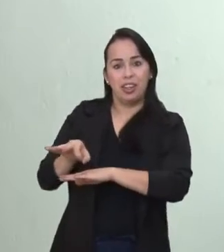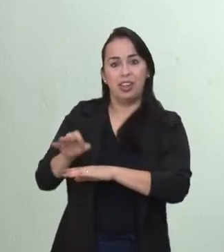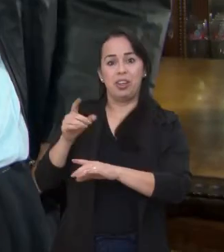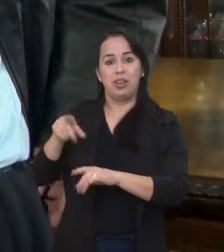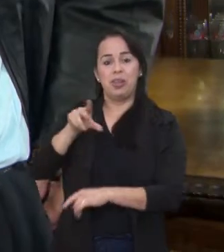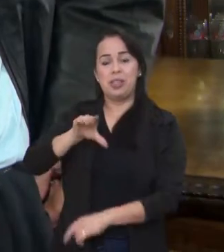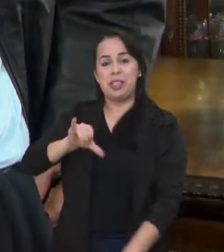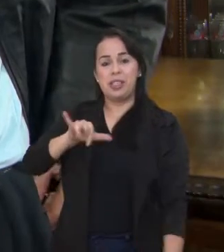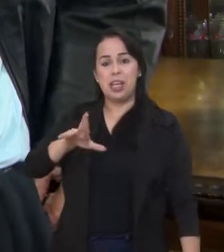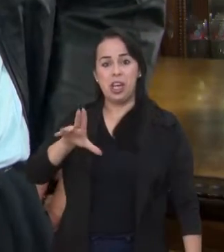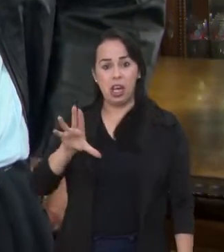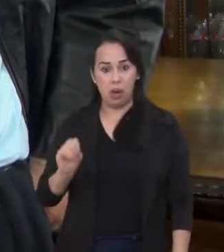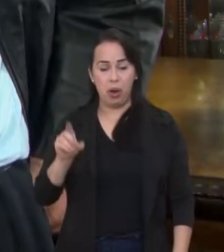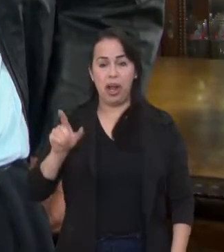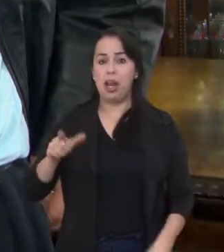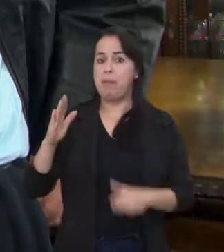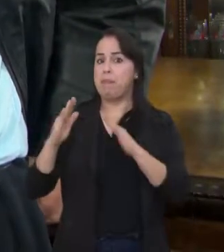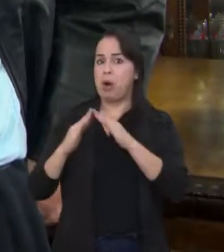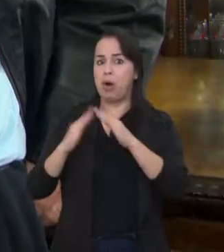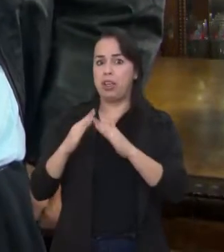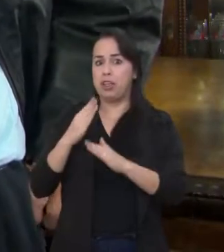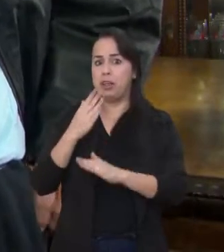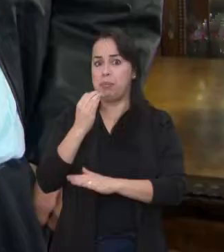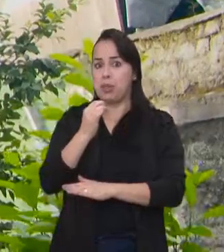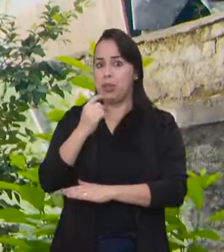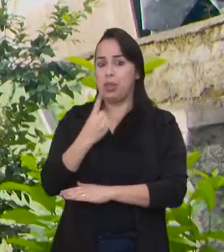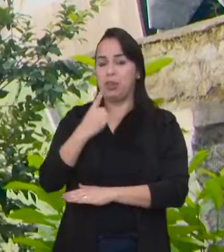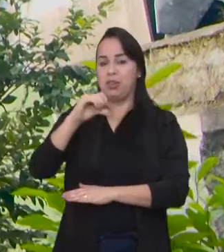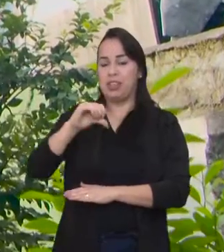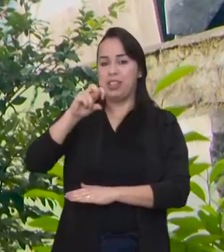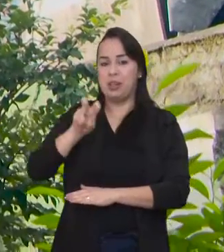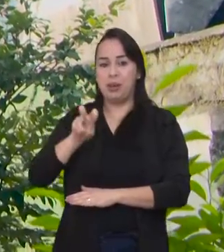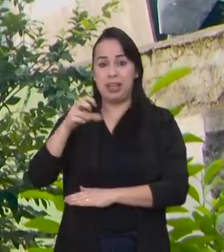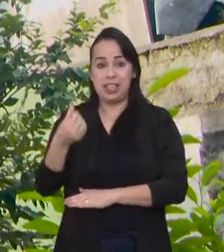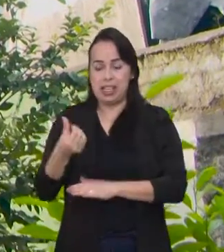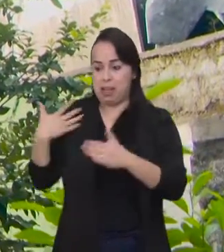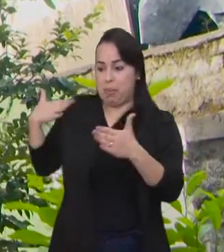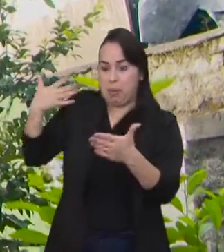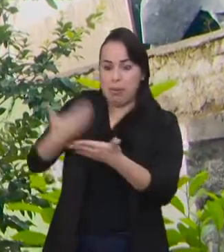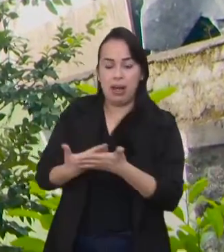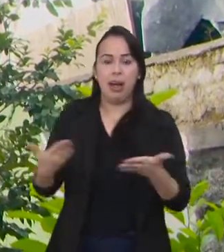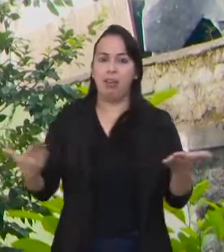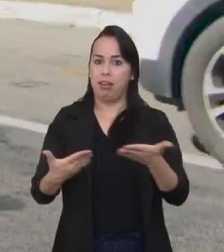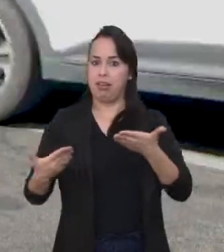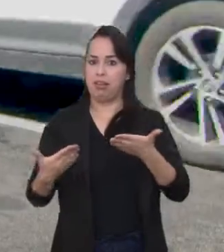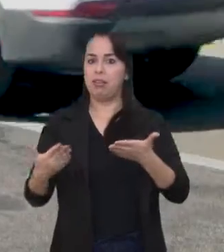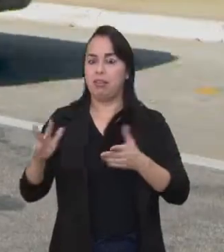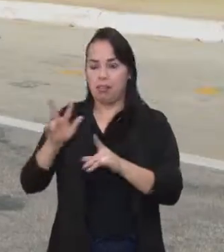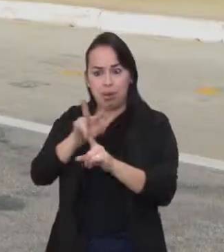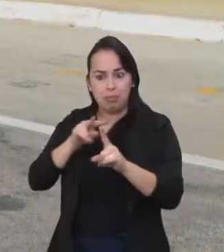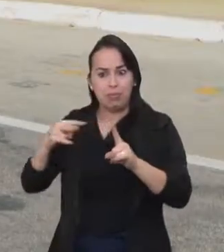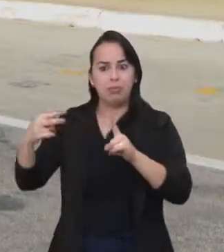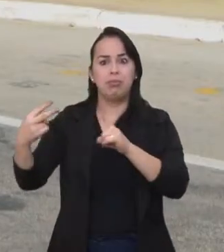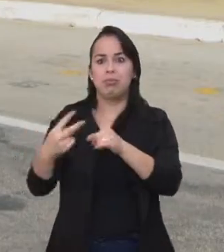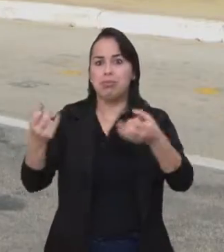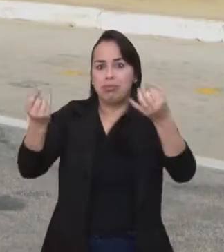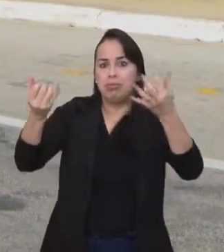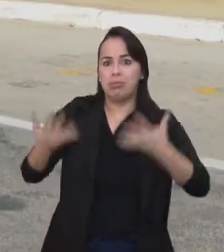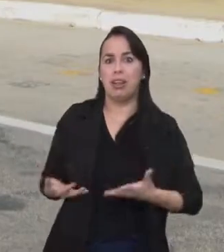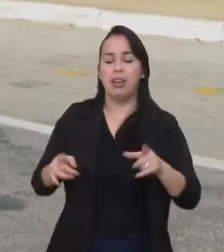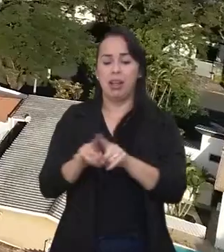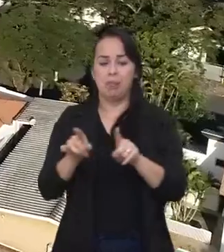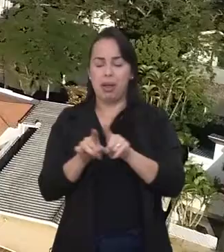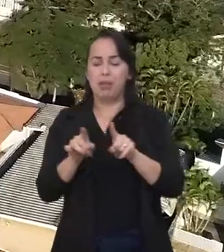Bondezan, morador desde 1956, que nos traz outros olhares, além das comodidades